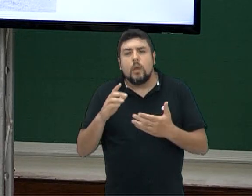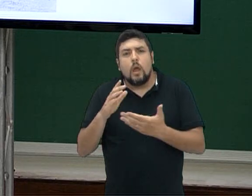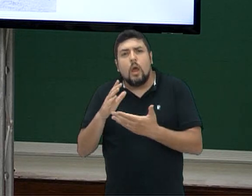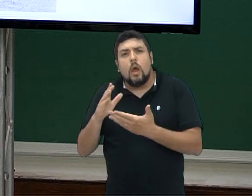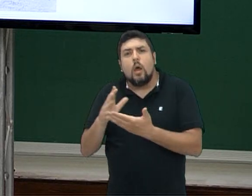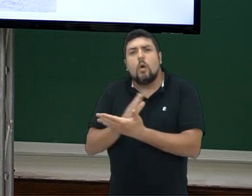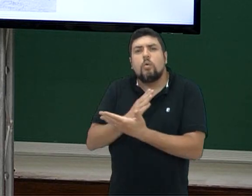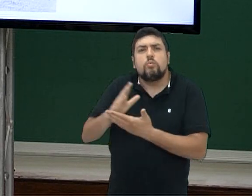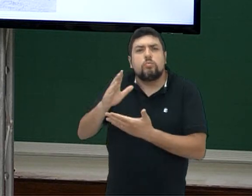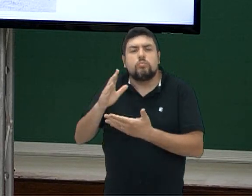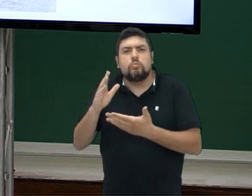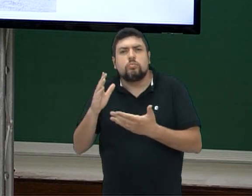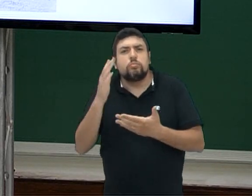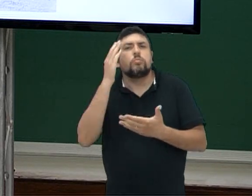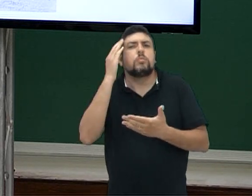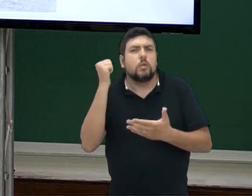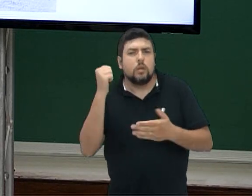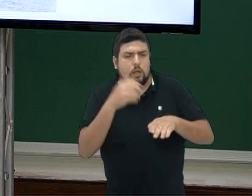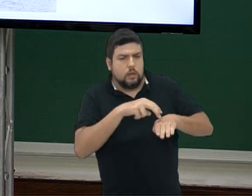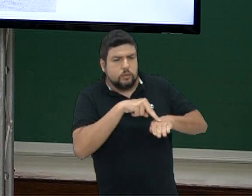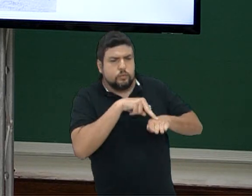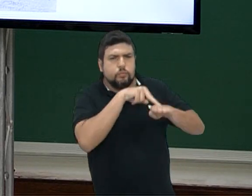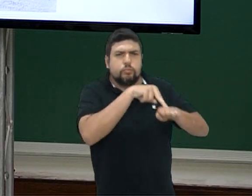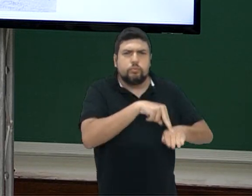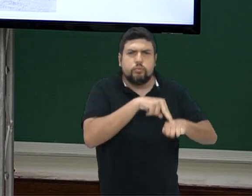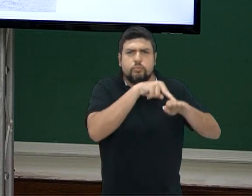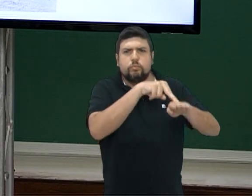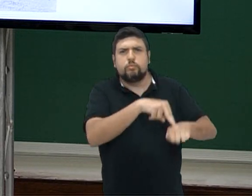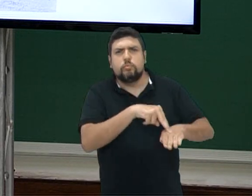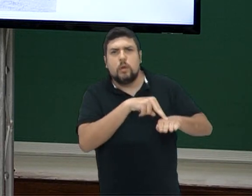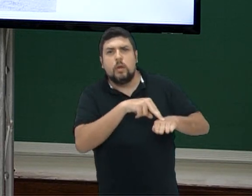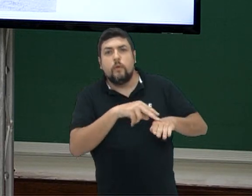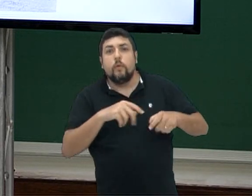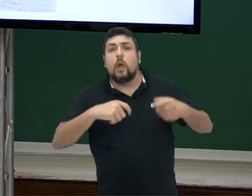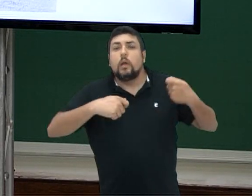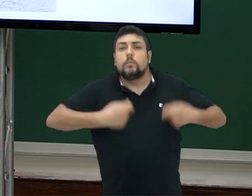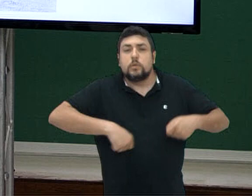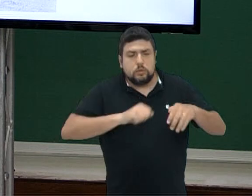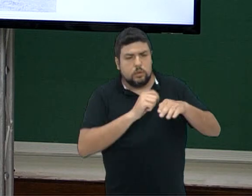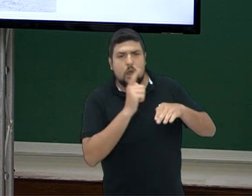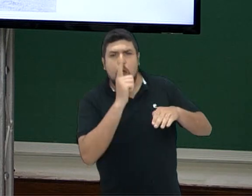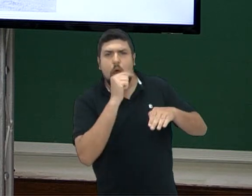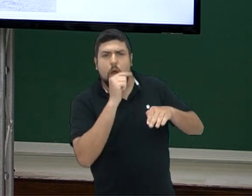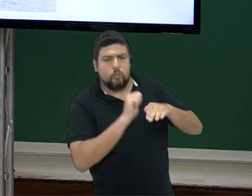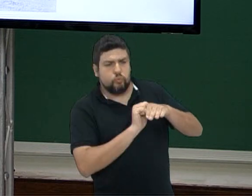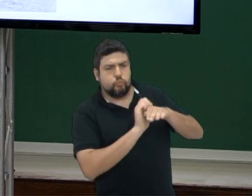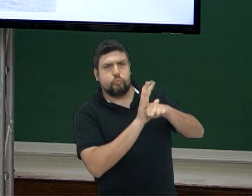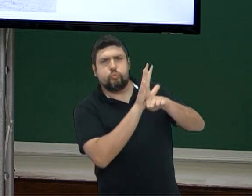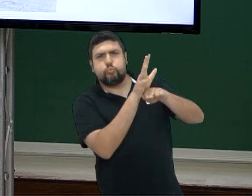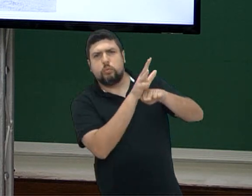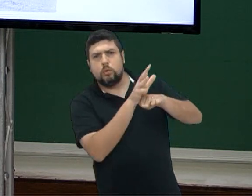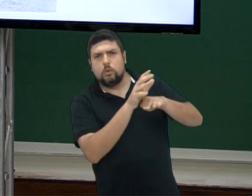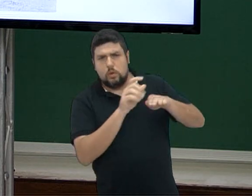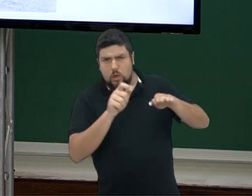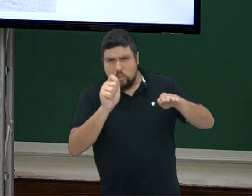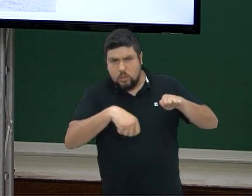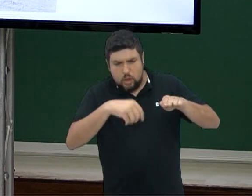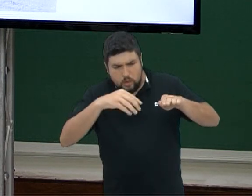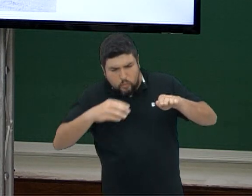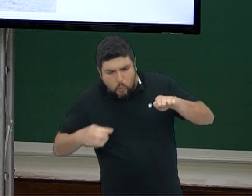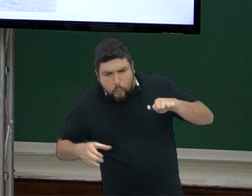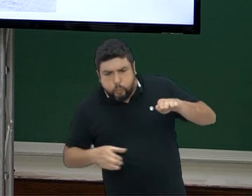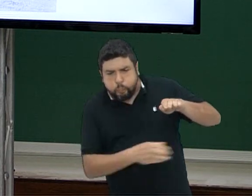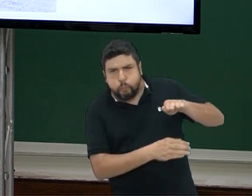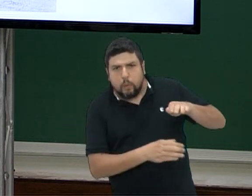forças da natureza. Então, para você praticar o surf, você precisa da onda. E essa onda não tem como ser criada, né, ali na praia. A gente